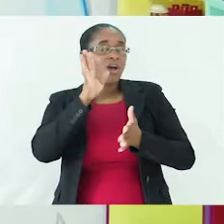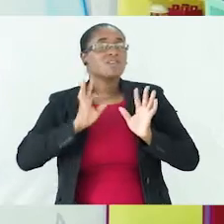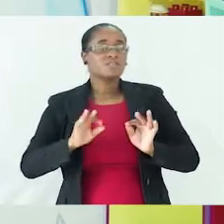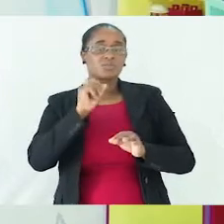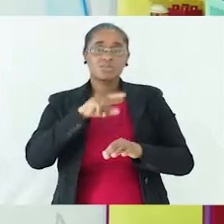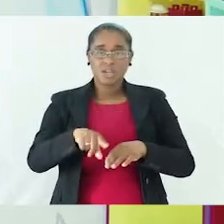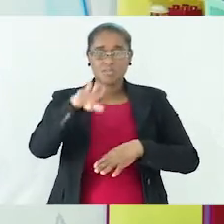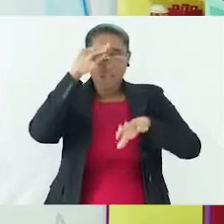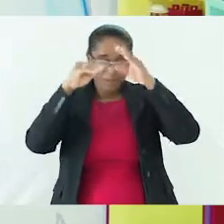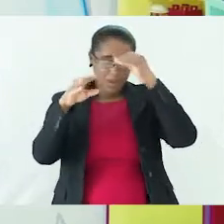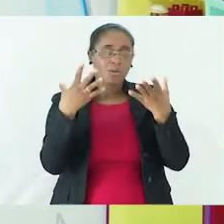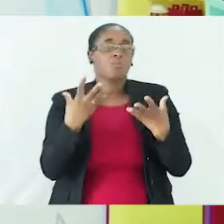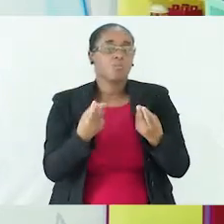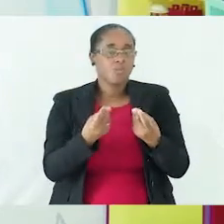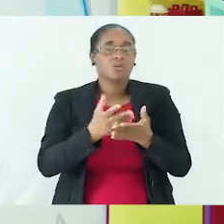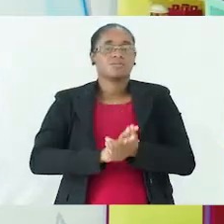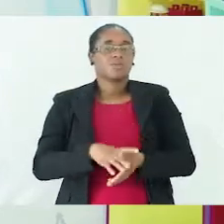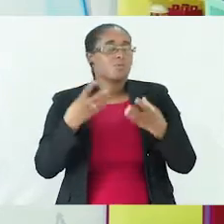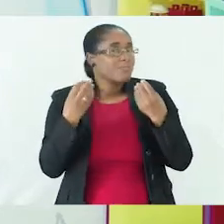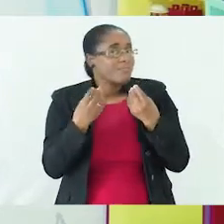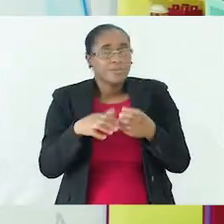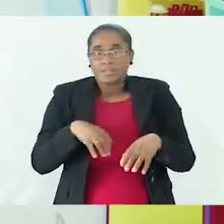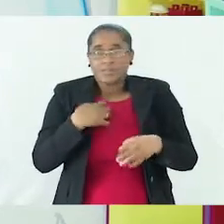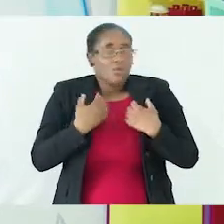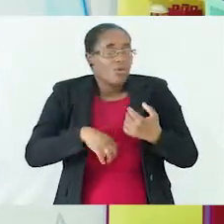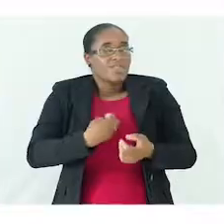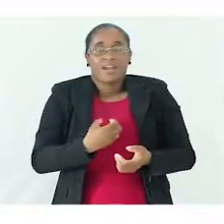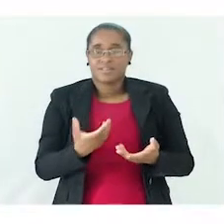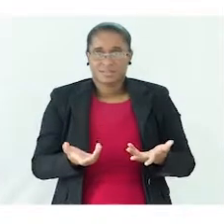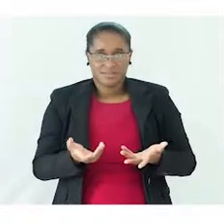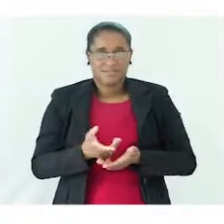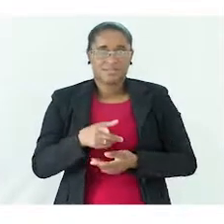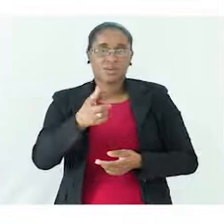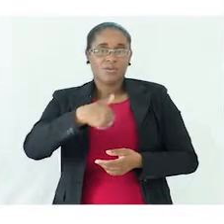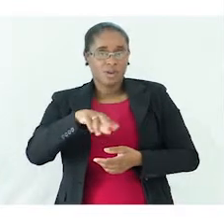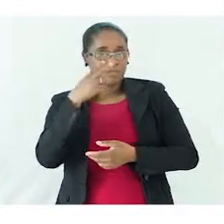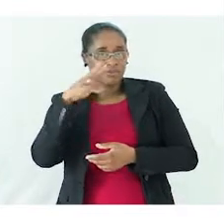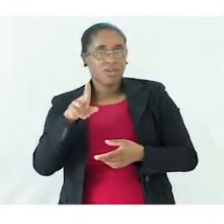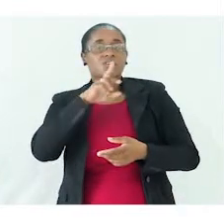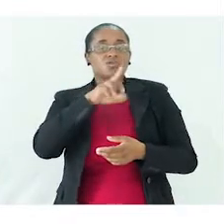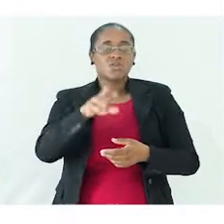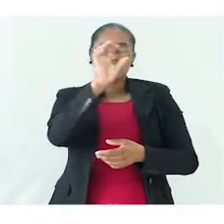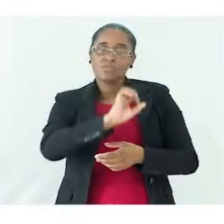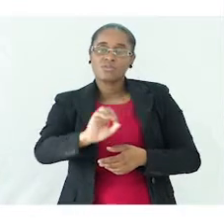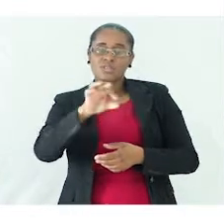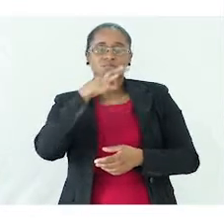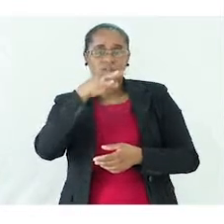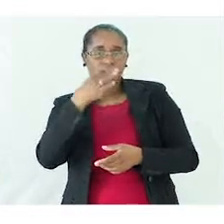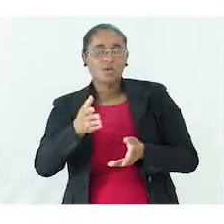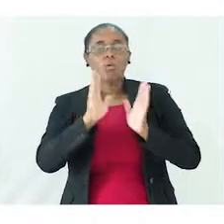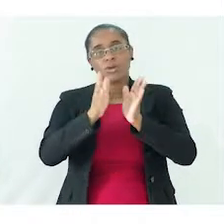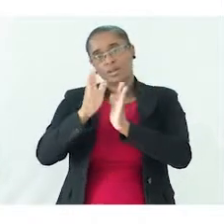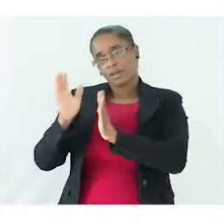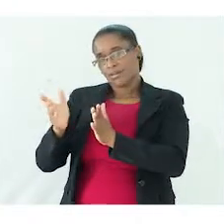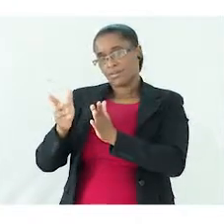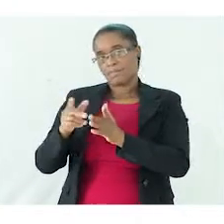realmente aprender muito, com entusiasmo, com muita vontade. Então vamos ver a resposta que vocês deram.